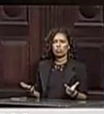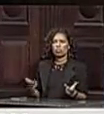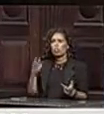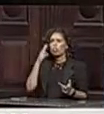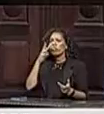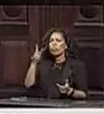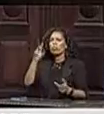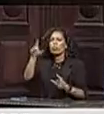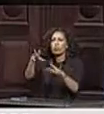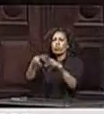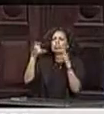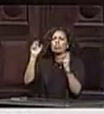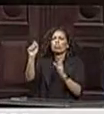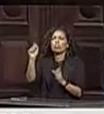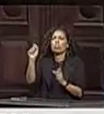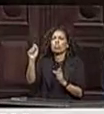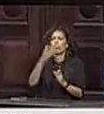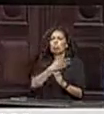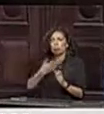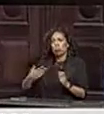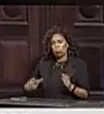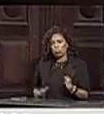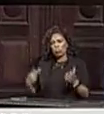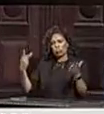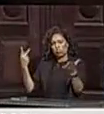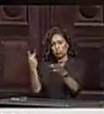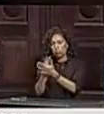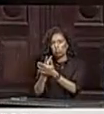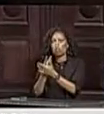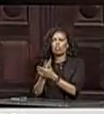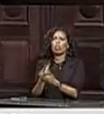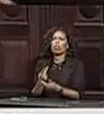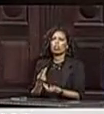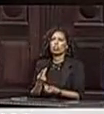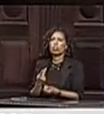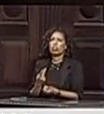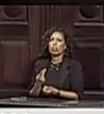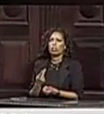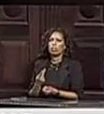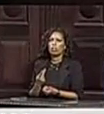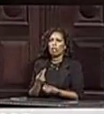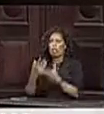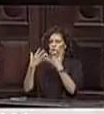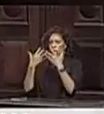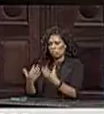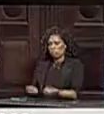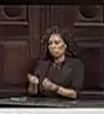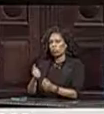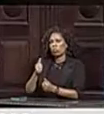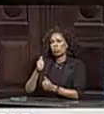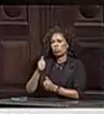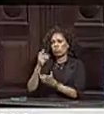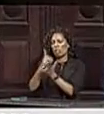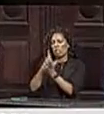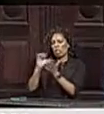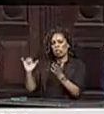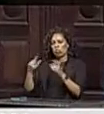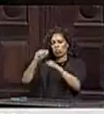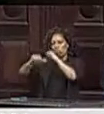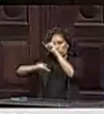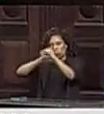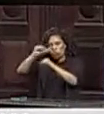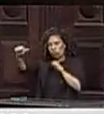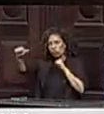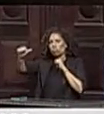do governo, que depois de apunhalar a classe trabalhadora com a reforma trabalhista, ainda procura